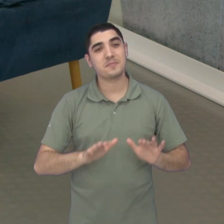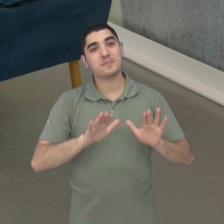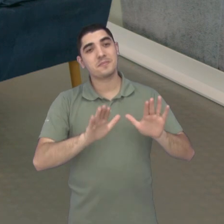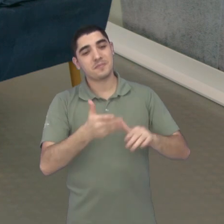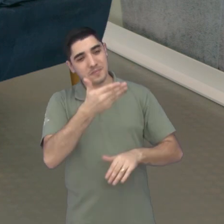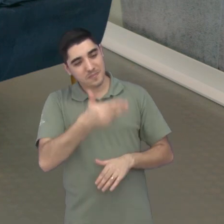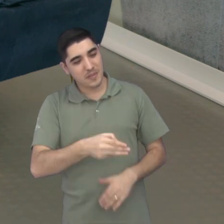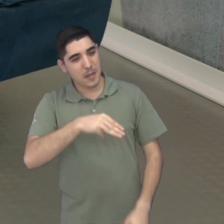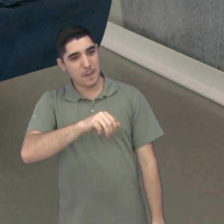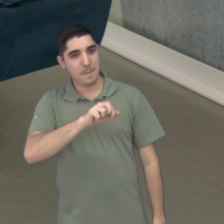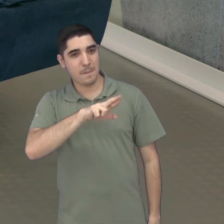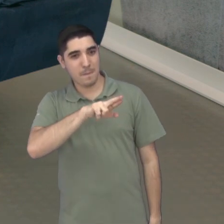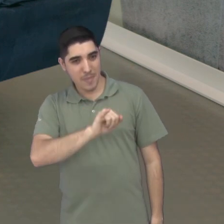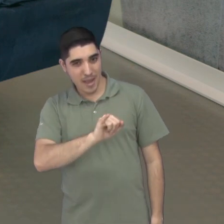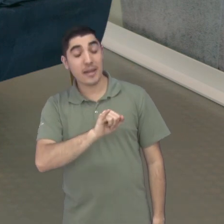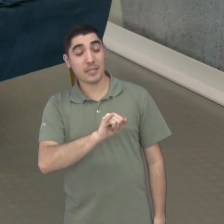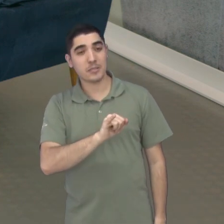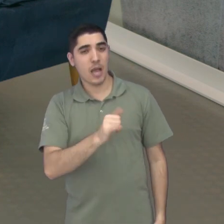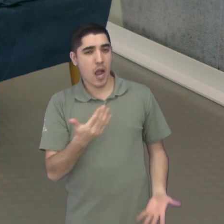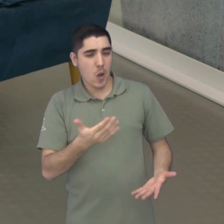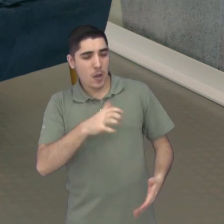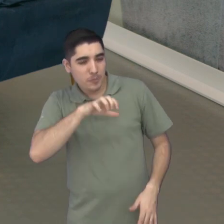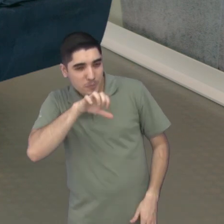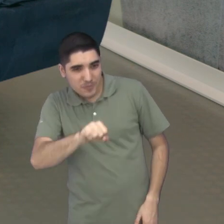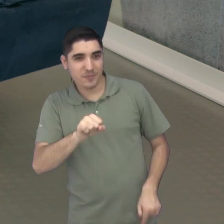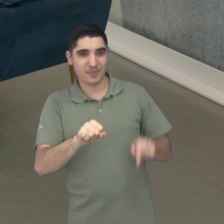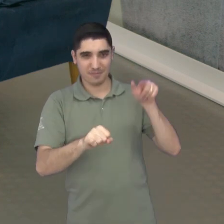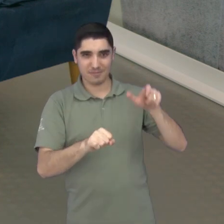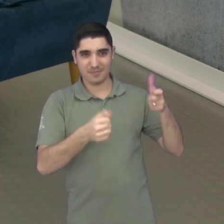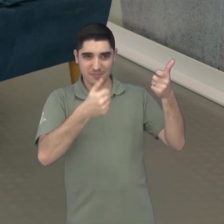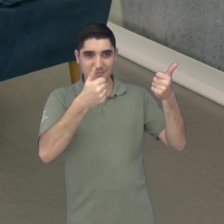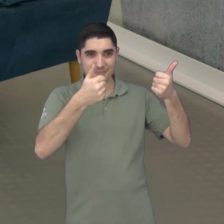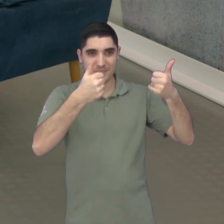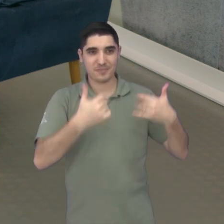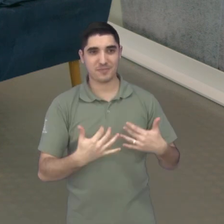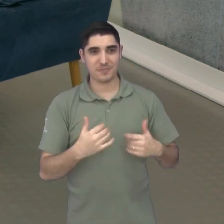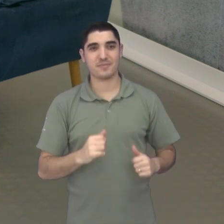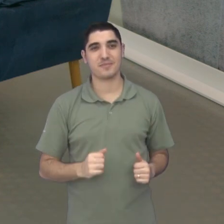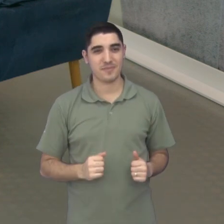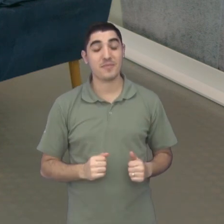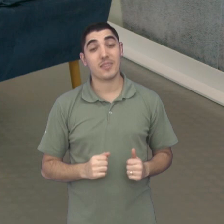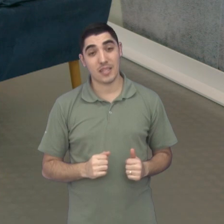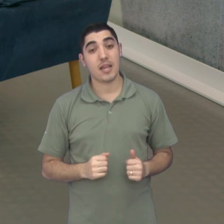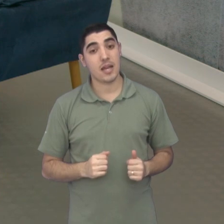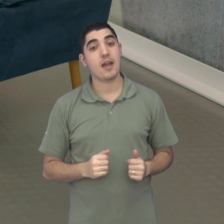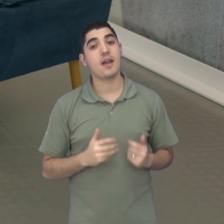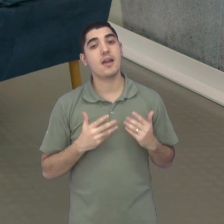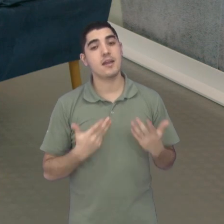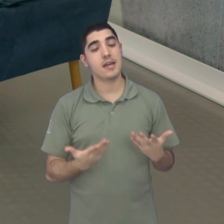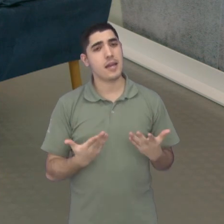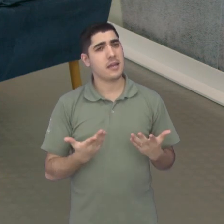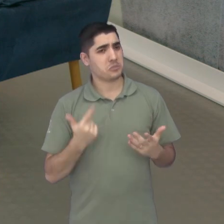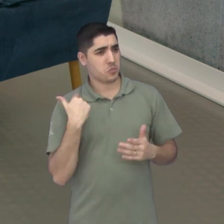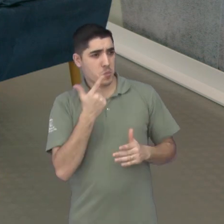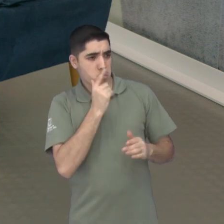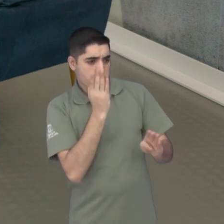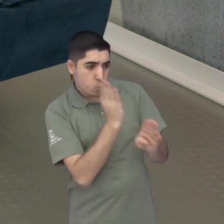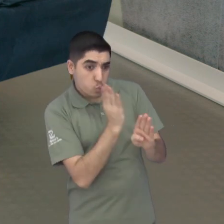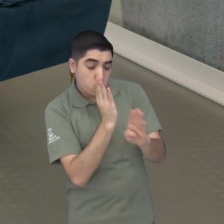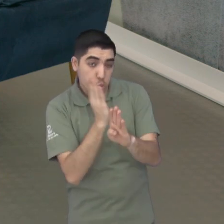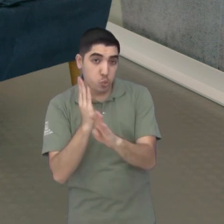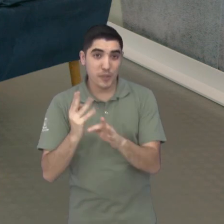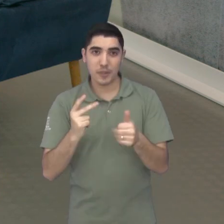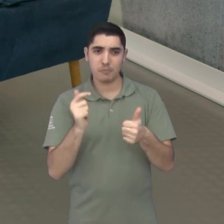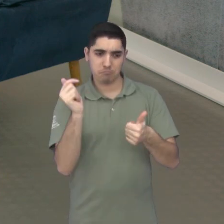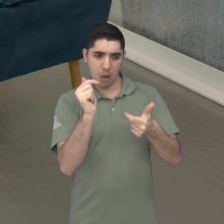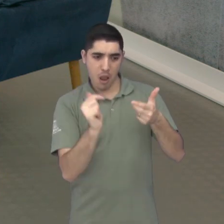Mari, buscando esse gancho que o Herbert falou, né, que na pandemia descobriu-se muita coisa. Com certeza. Você